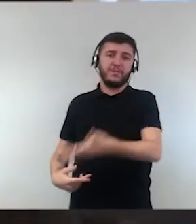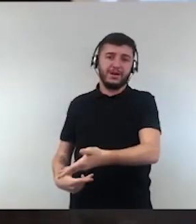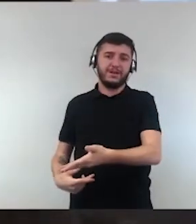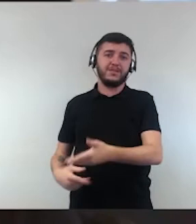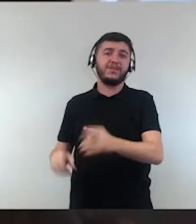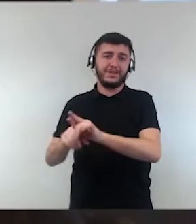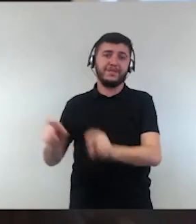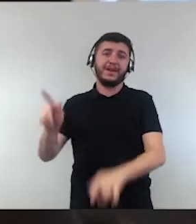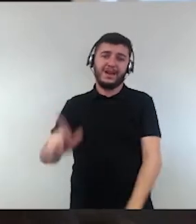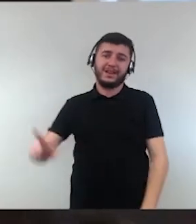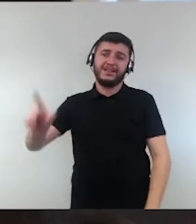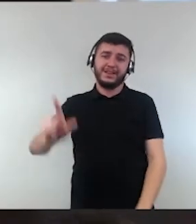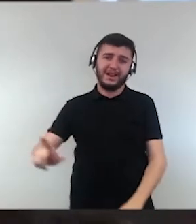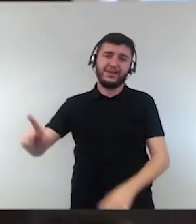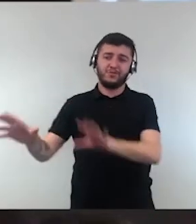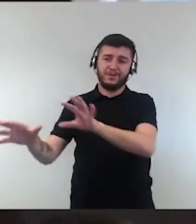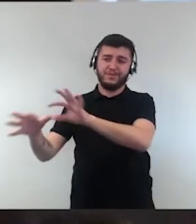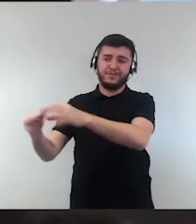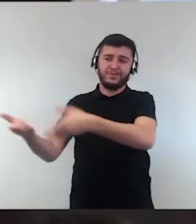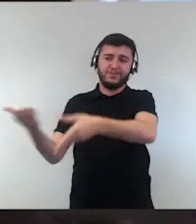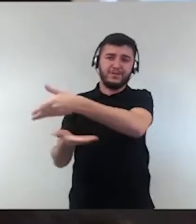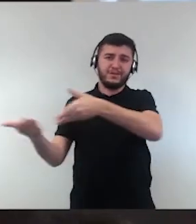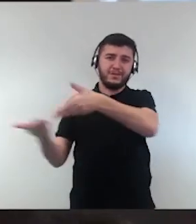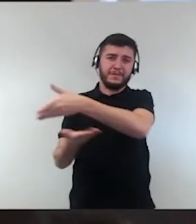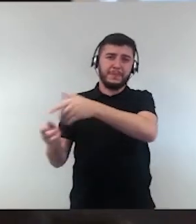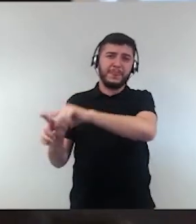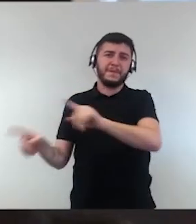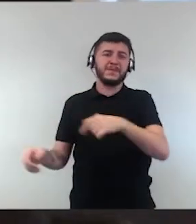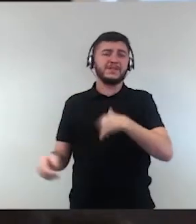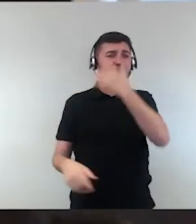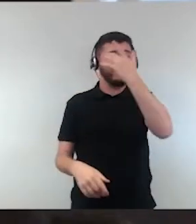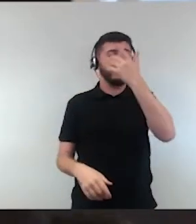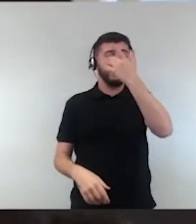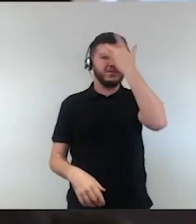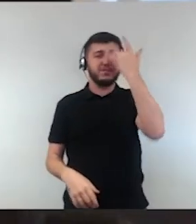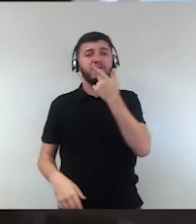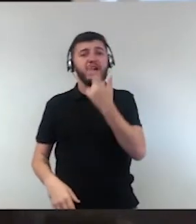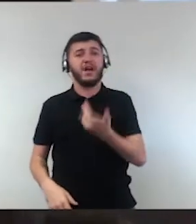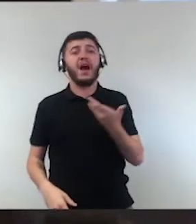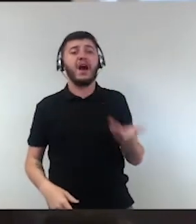Então, quando me falam isso das pessoas do direito leem muito, o que a